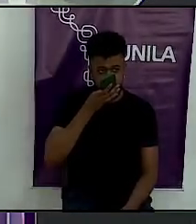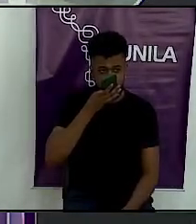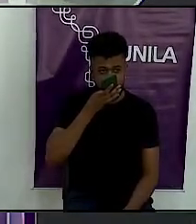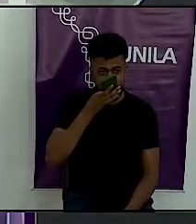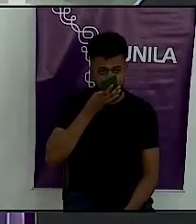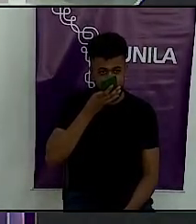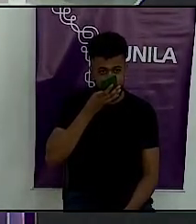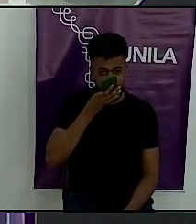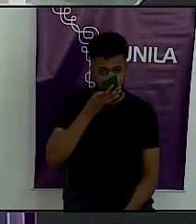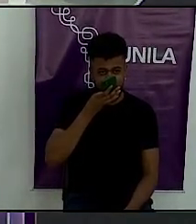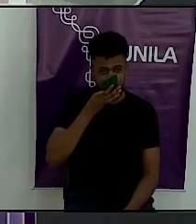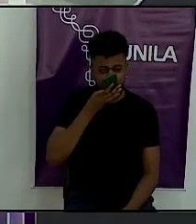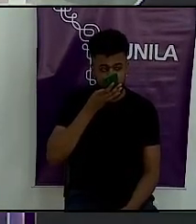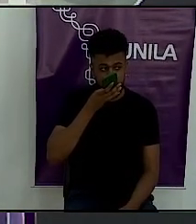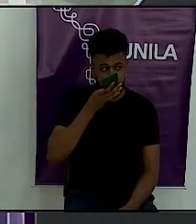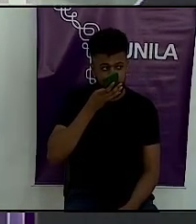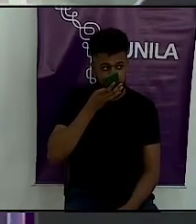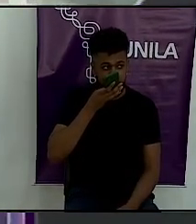Vamos pôr rapidinho.